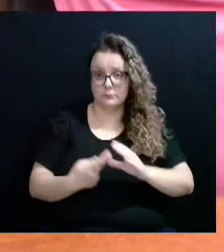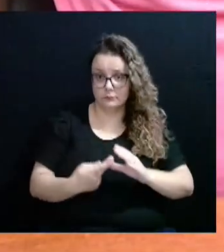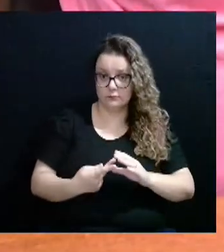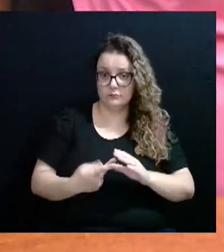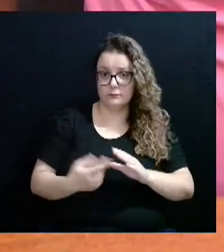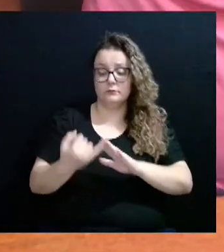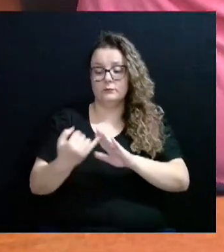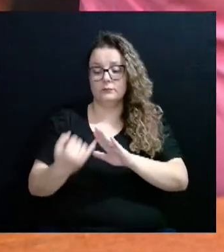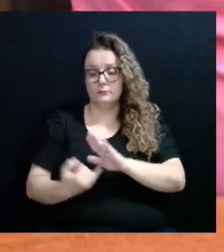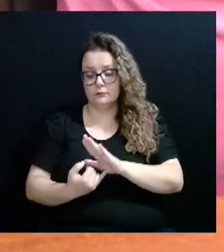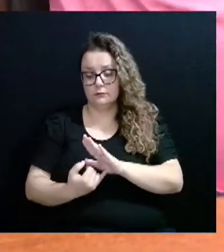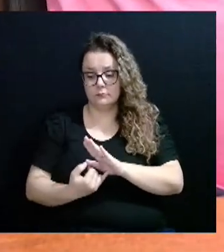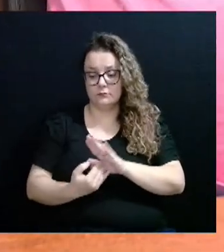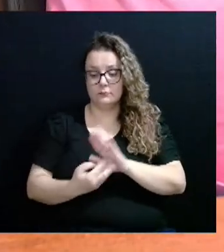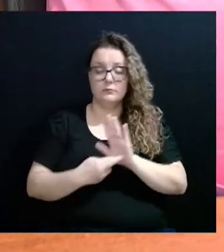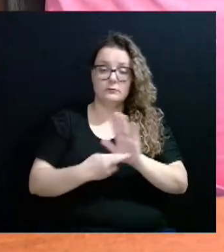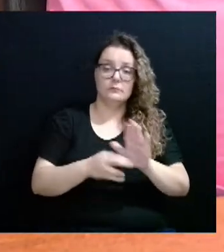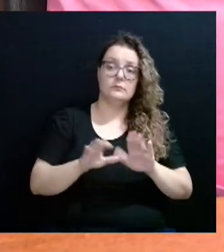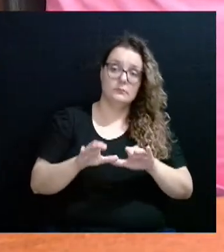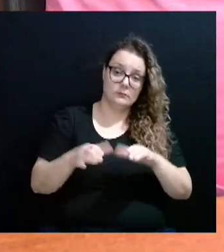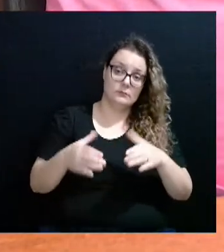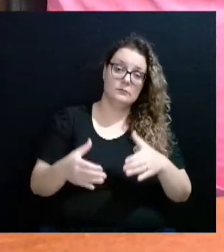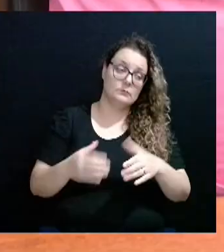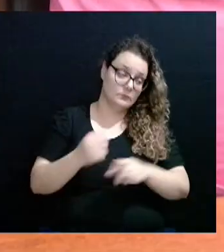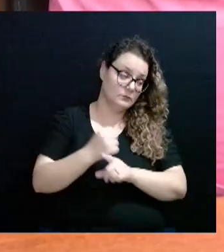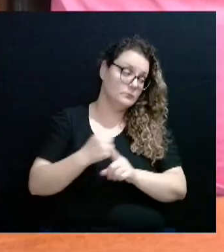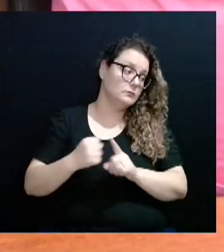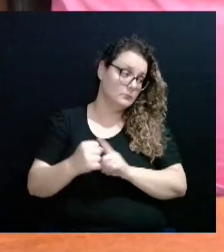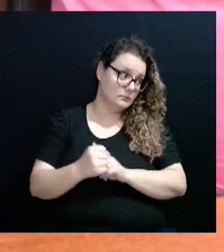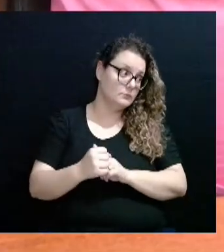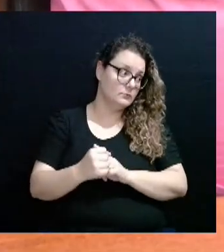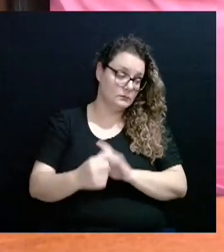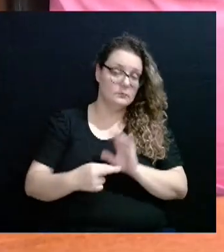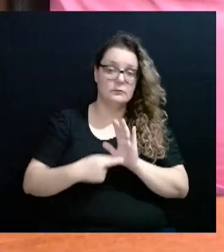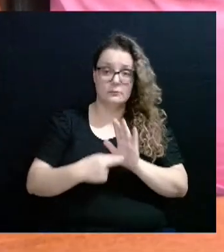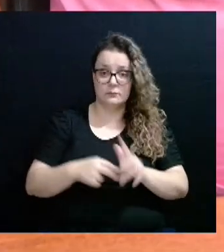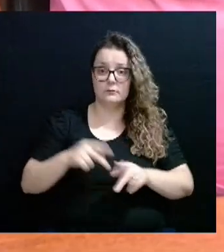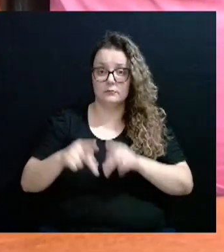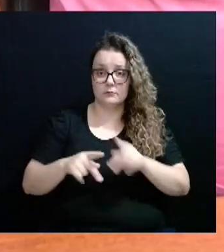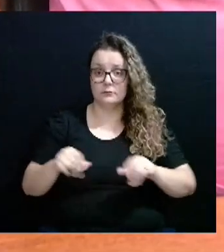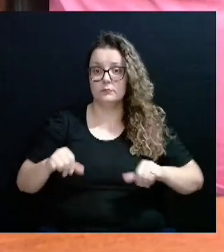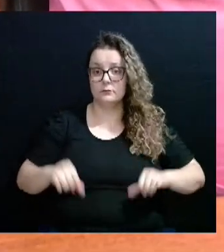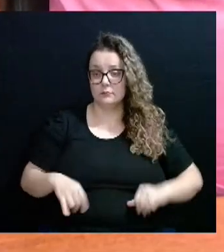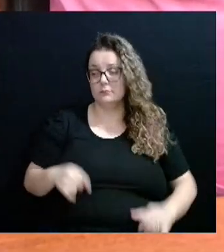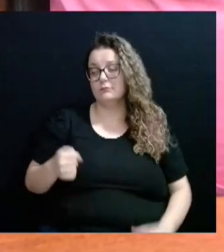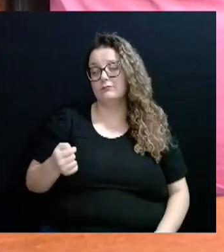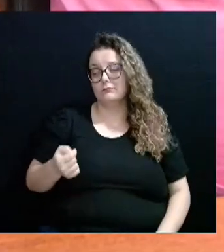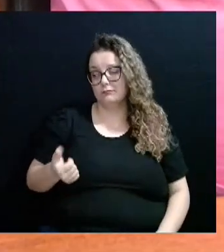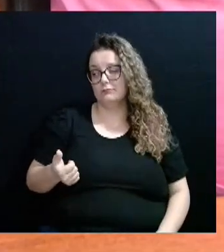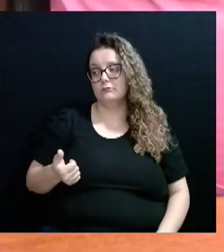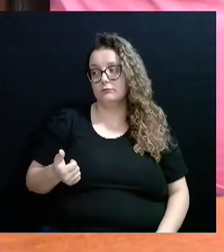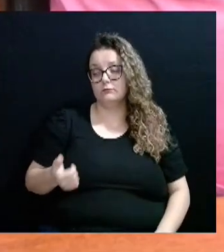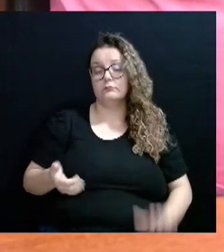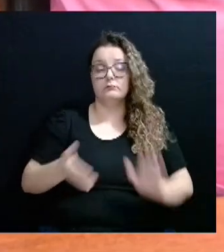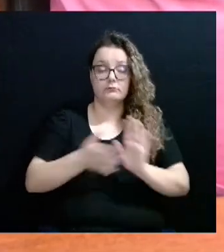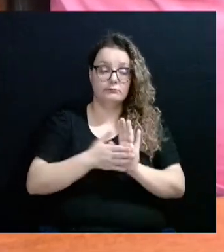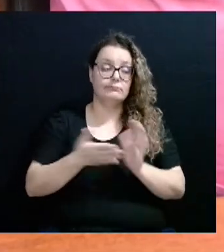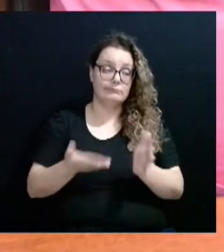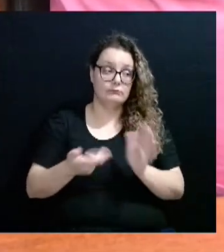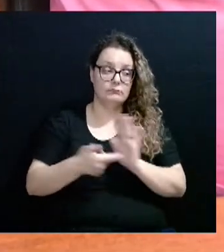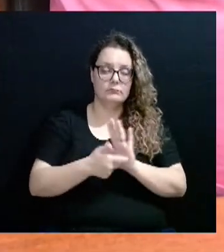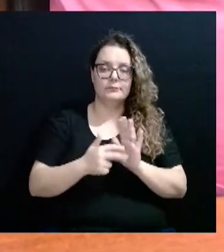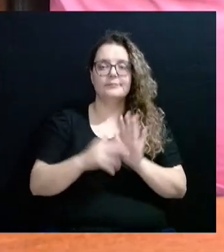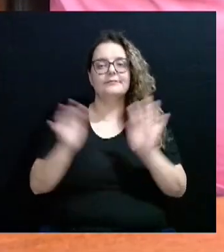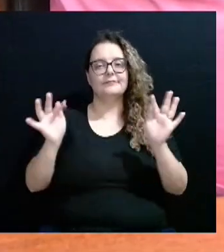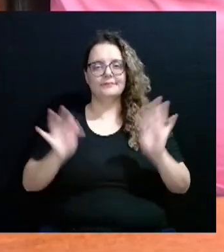classe social. E representar o nosso povo, aquele que está sofrendo, são poucos que se propõem. Então, nesse sentido, eu estou bastante feliz, porque